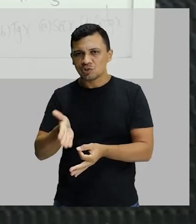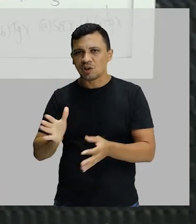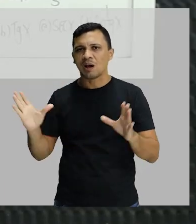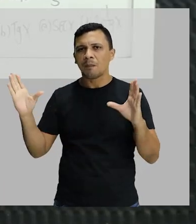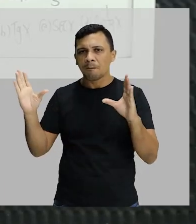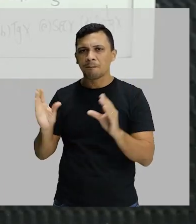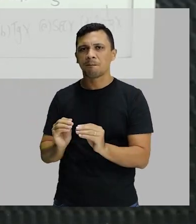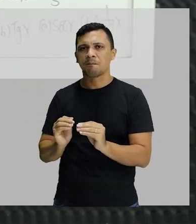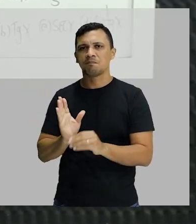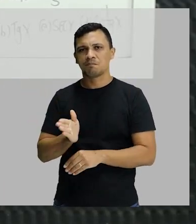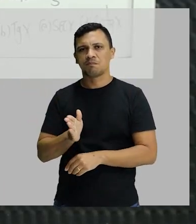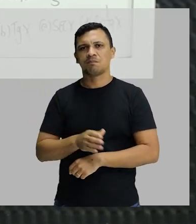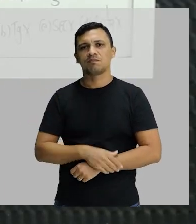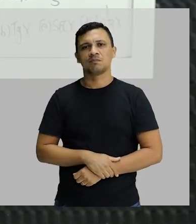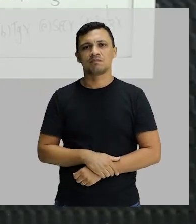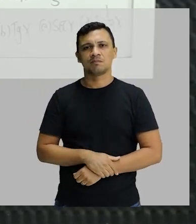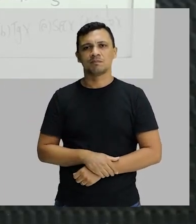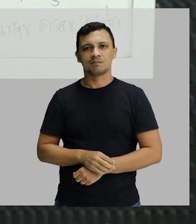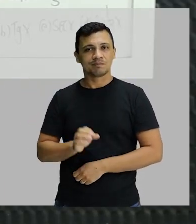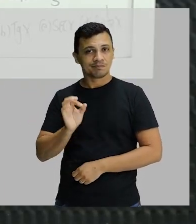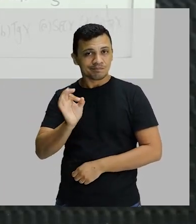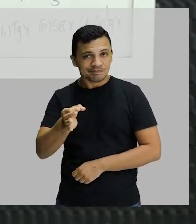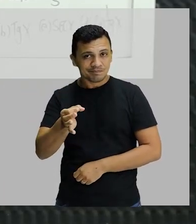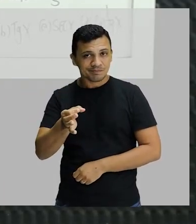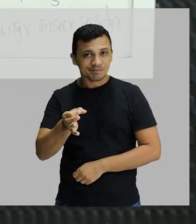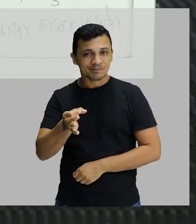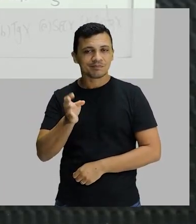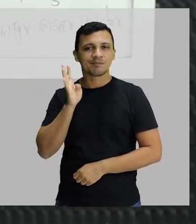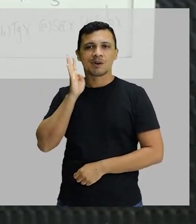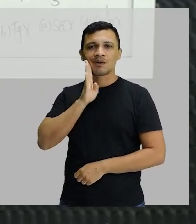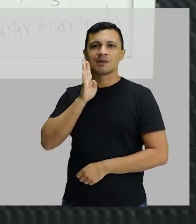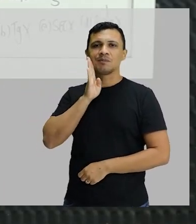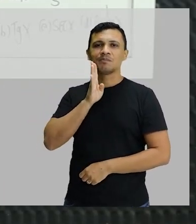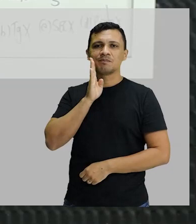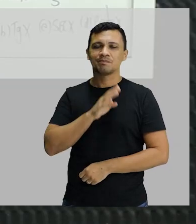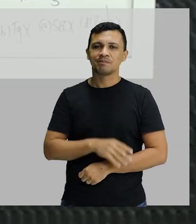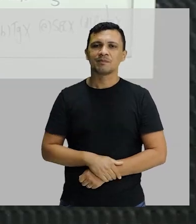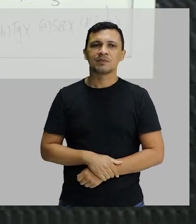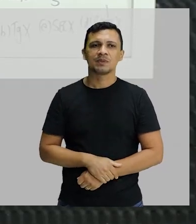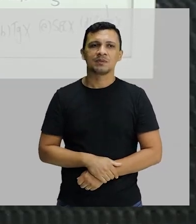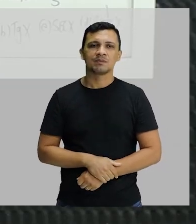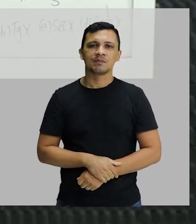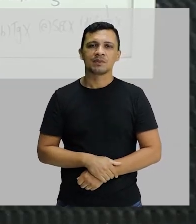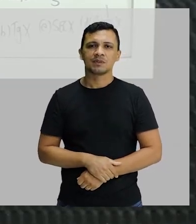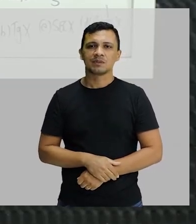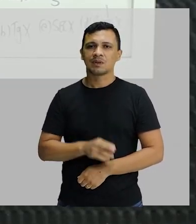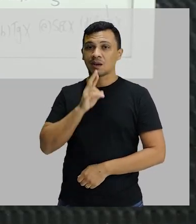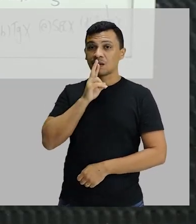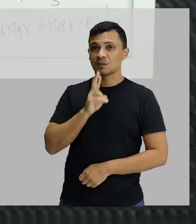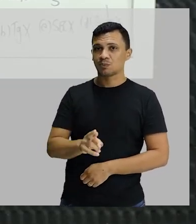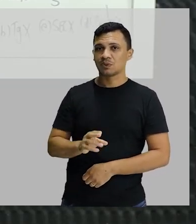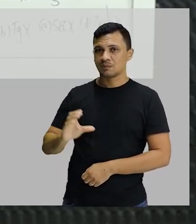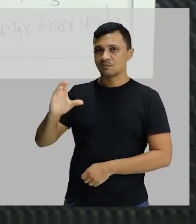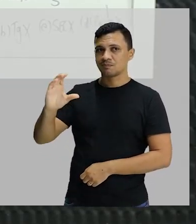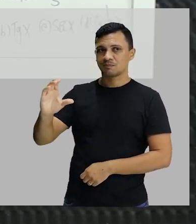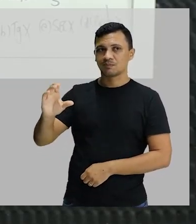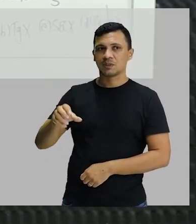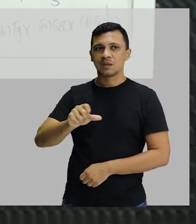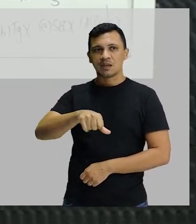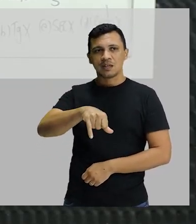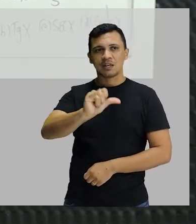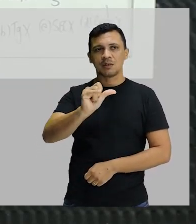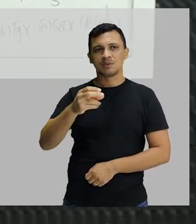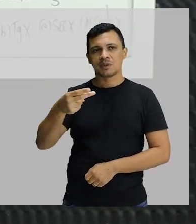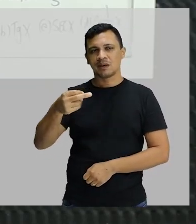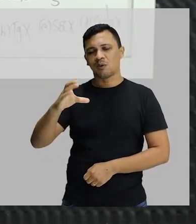expressão. Certo, turminha? Beleza. Vamos lá. Vamos fazer aqui a letra C. Y igual a cossecante de